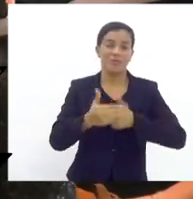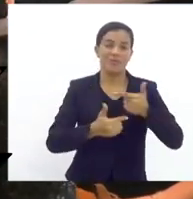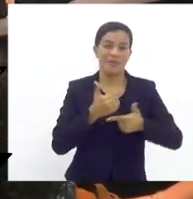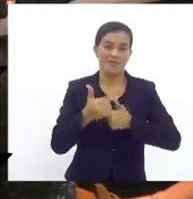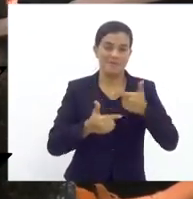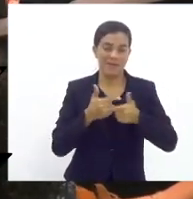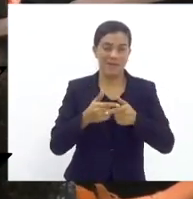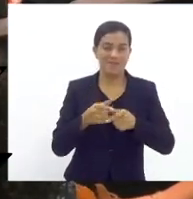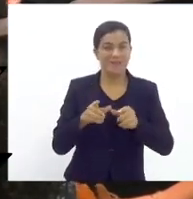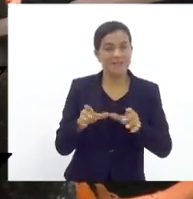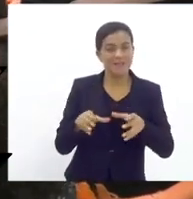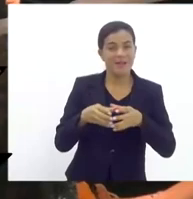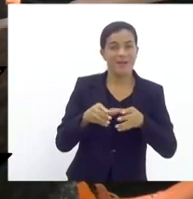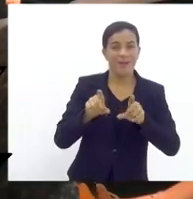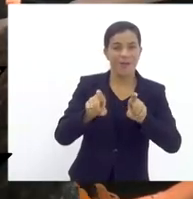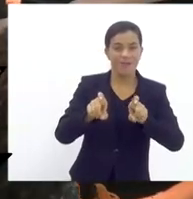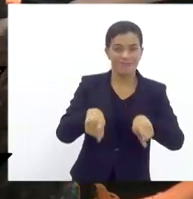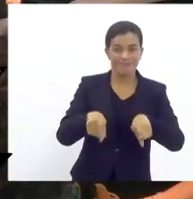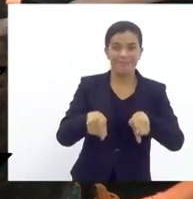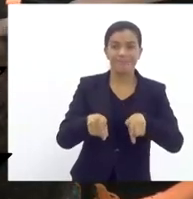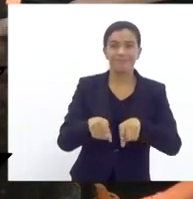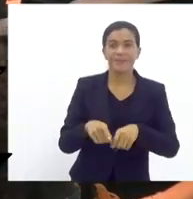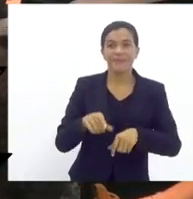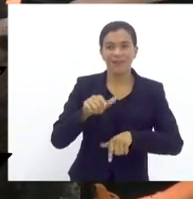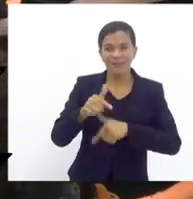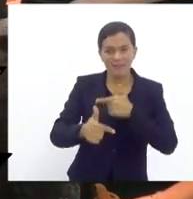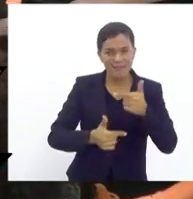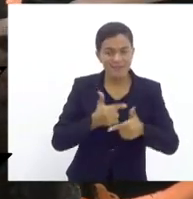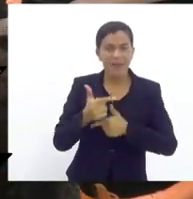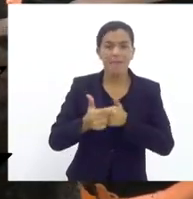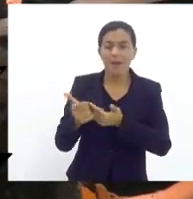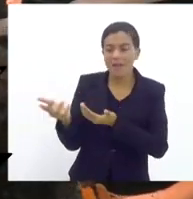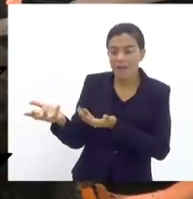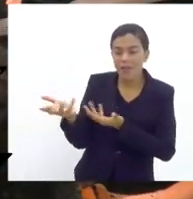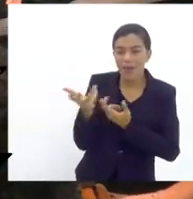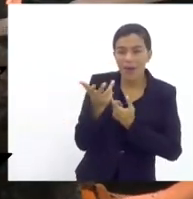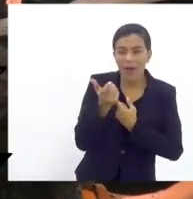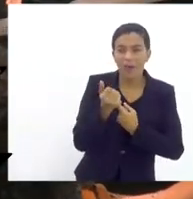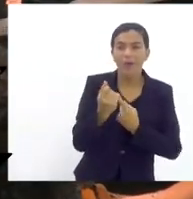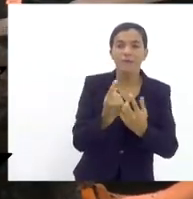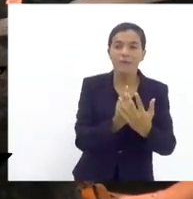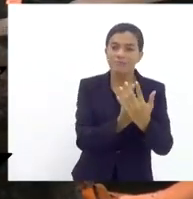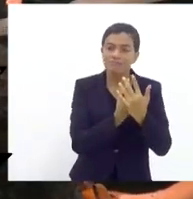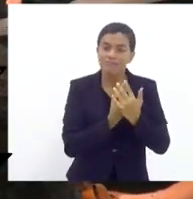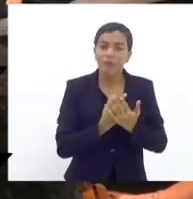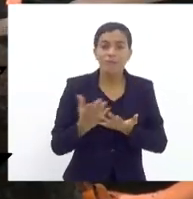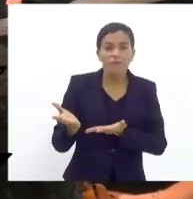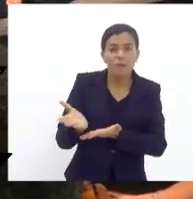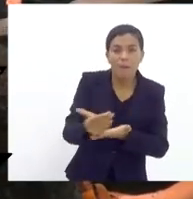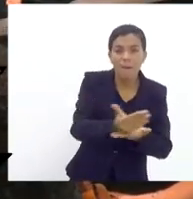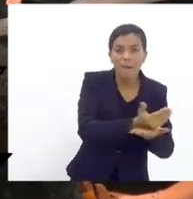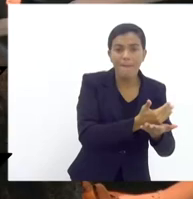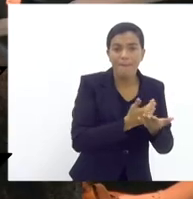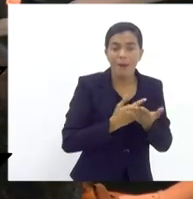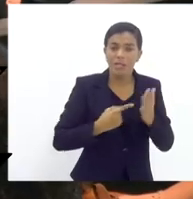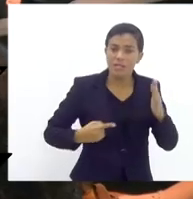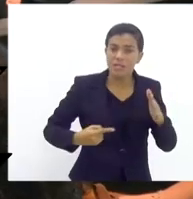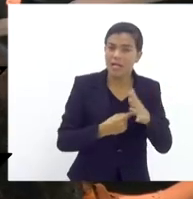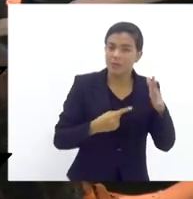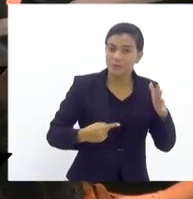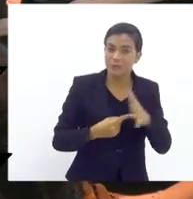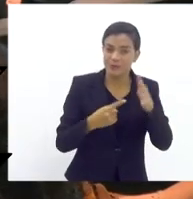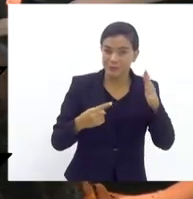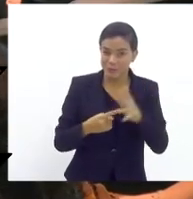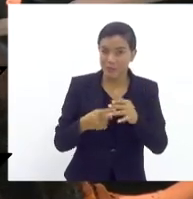do mandato e da comissão que vem trabalhando ativamente no acolhimento de denúncias de violações mas sobretudo na promoção